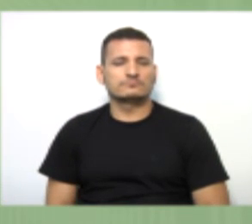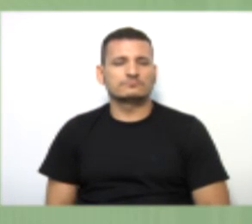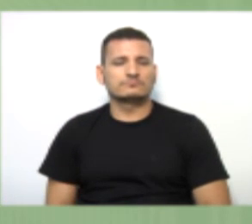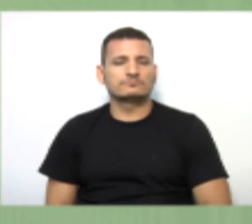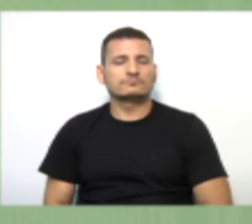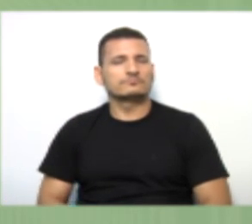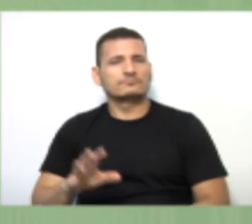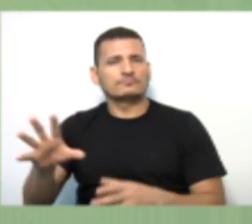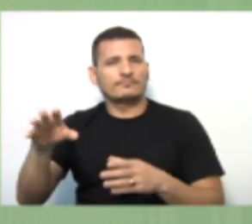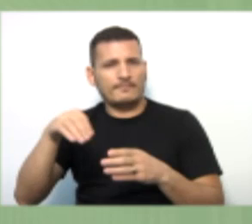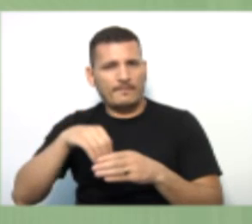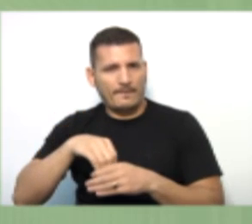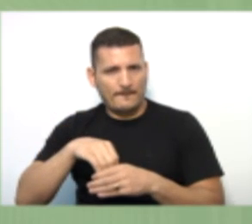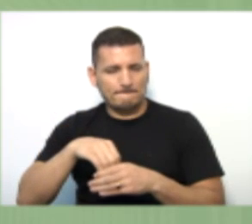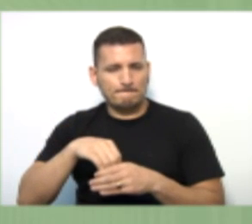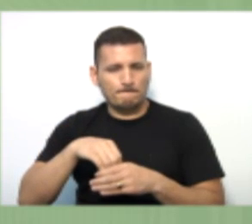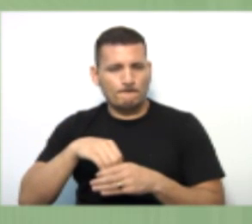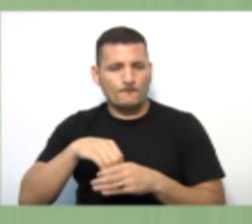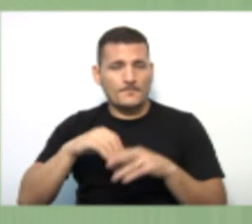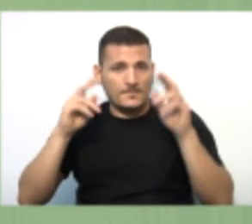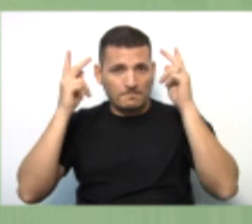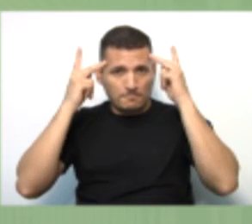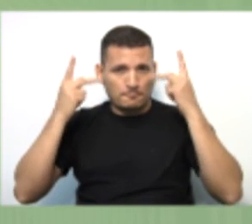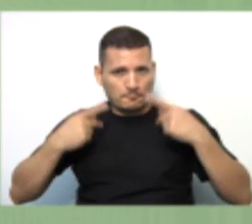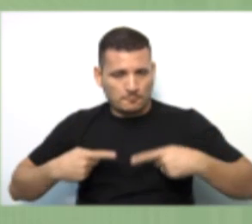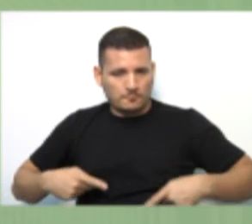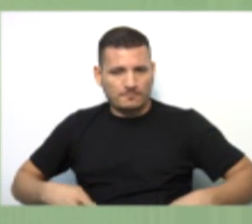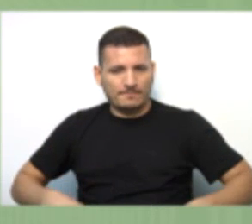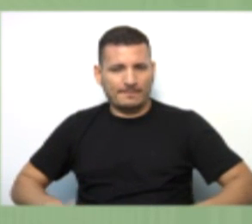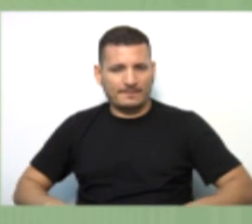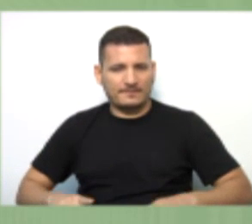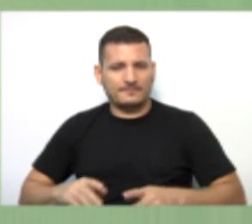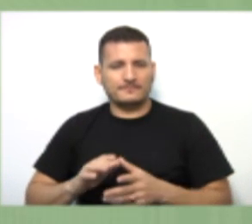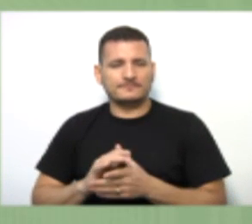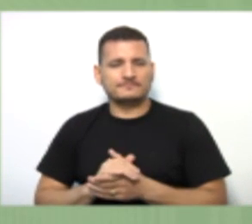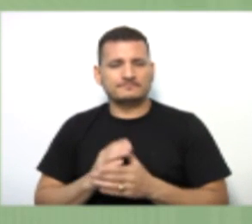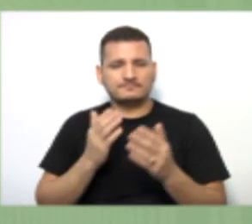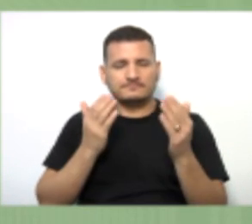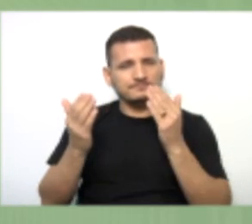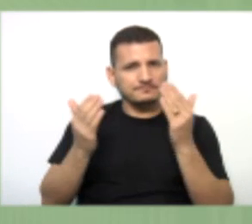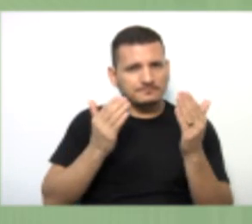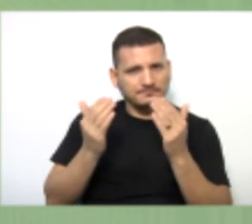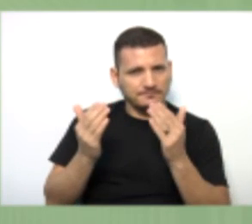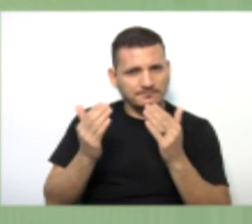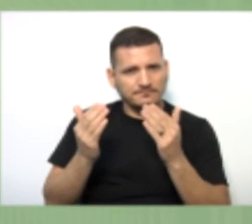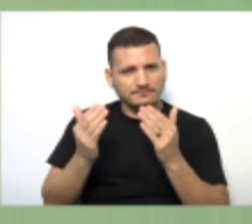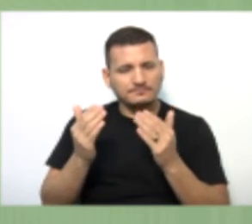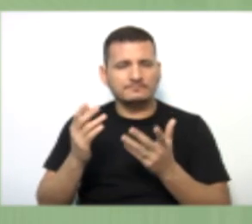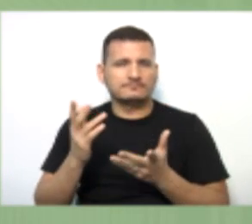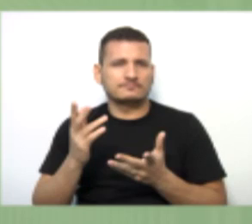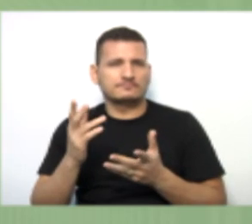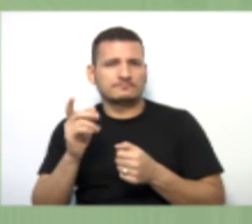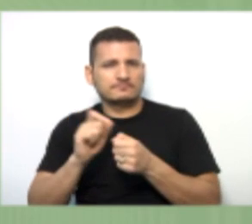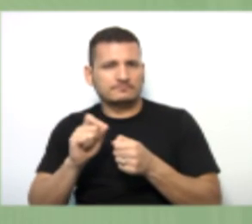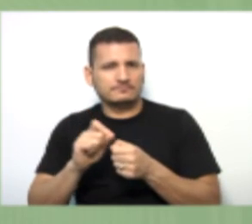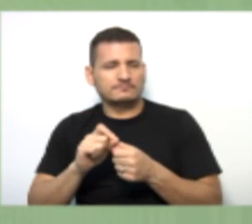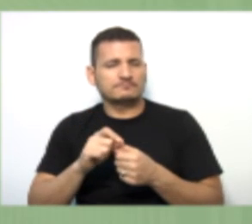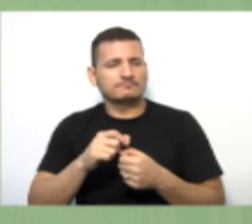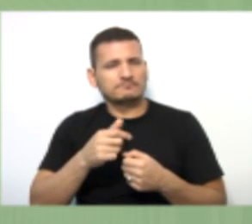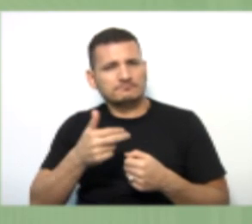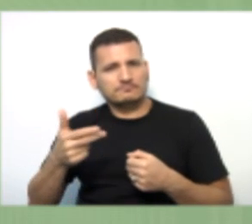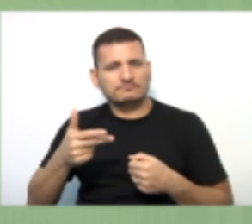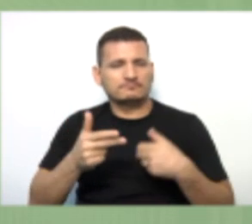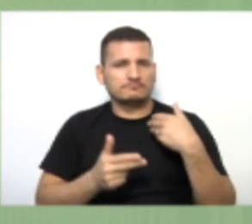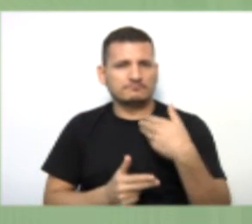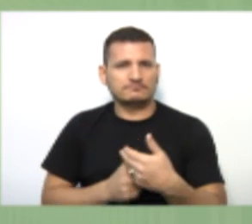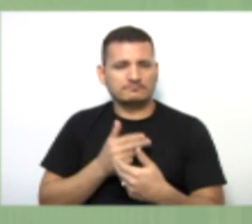Faz parte da natureza humana analisar e executar as ações passo a passo.